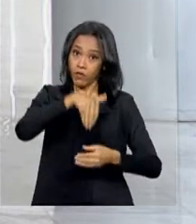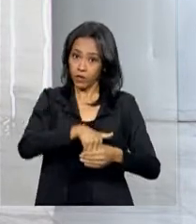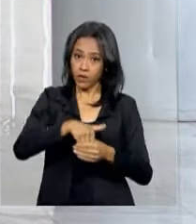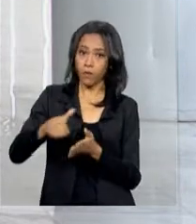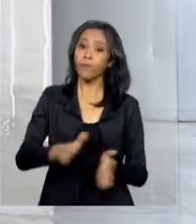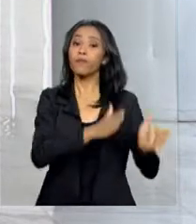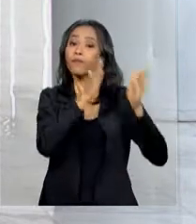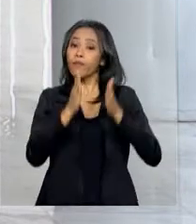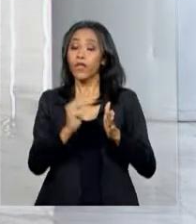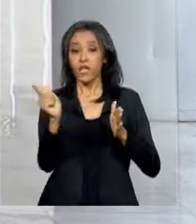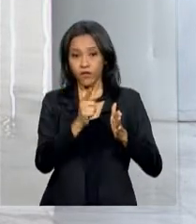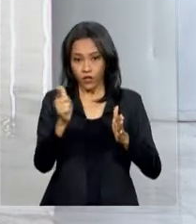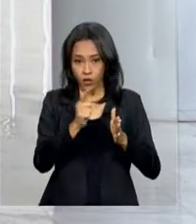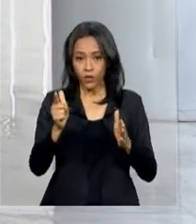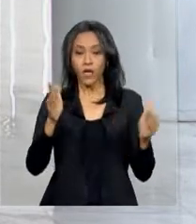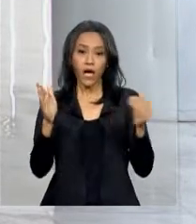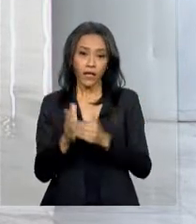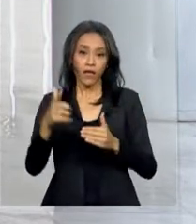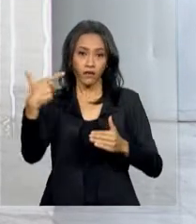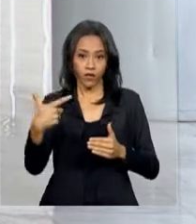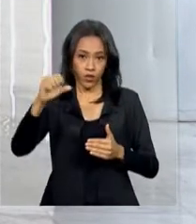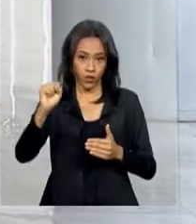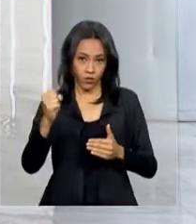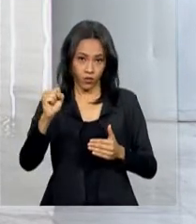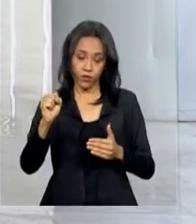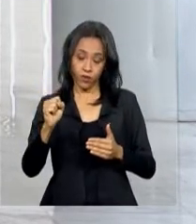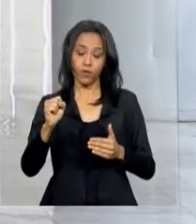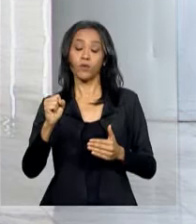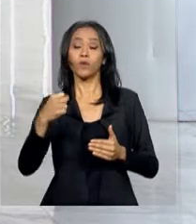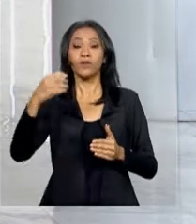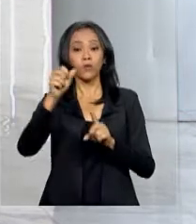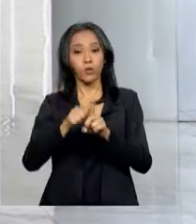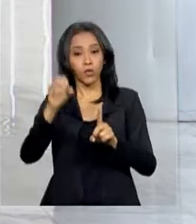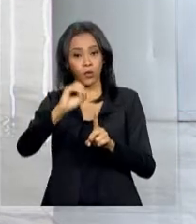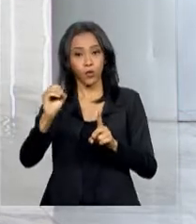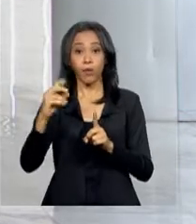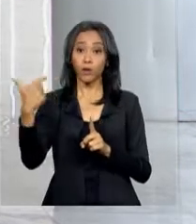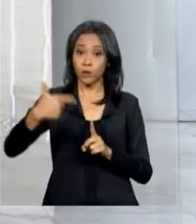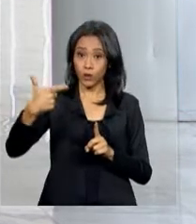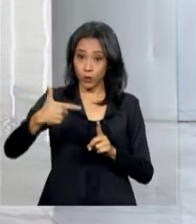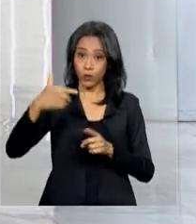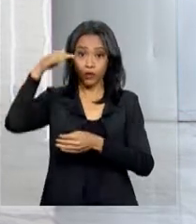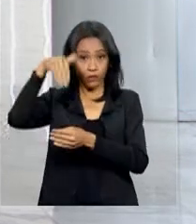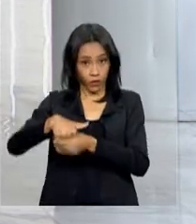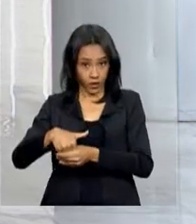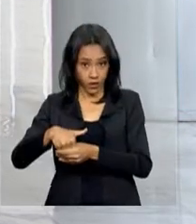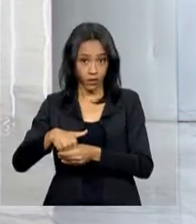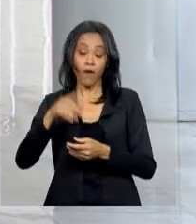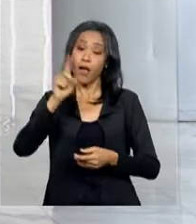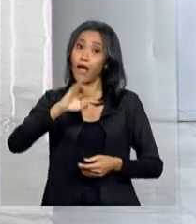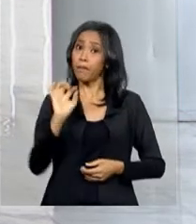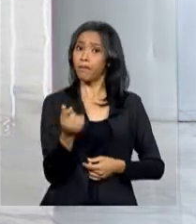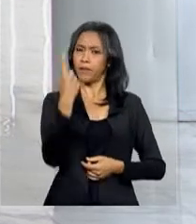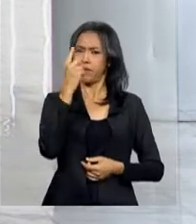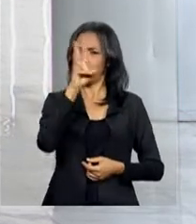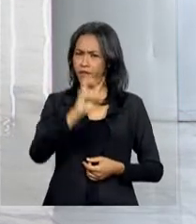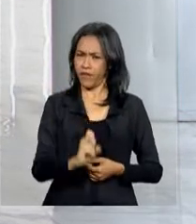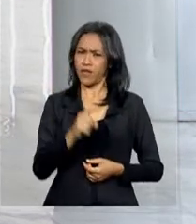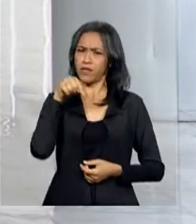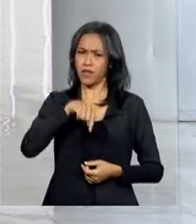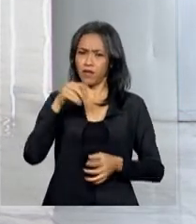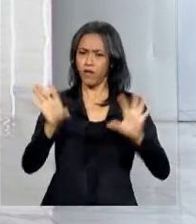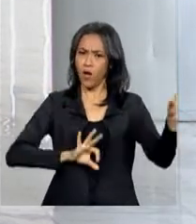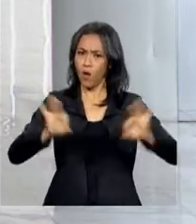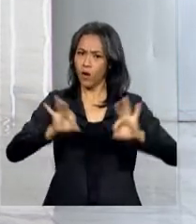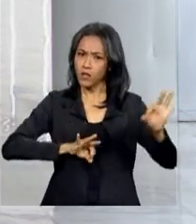22 a 28 de outubro para o segundo turno das eleições é a primeira vez que um centro integrado é montado para as